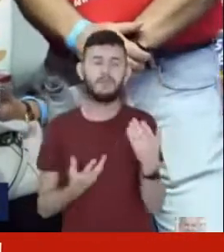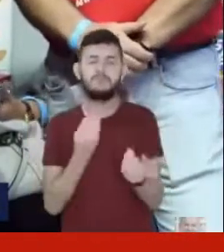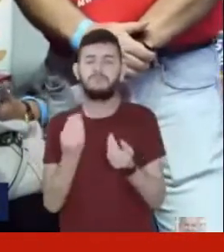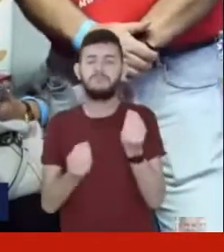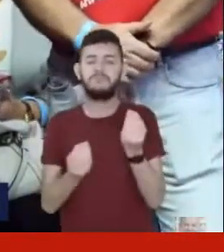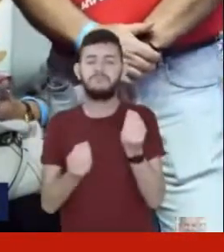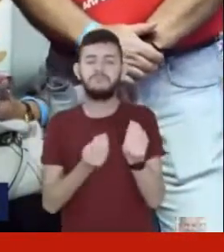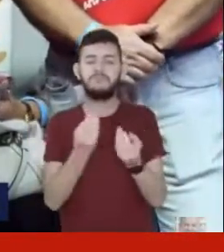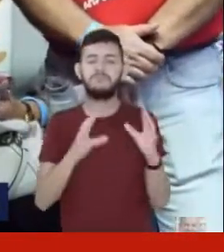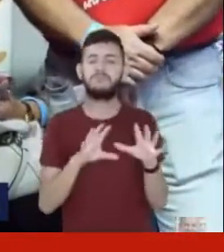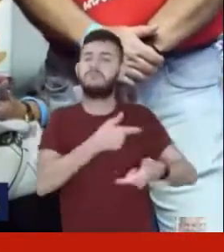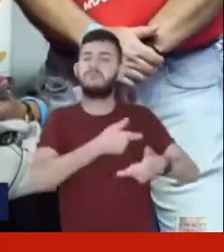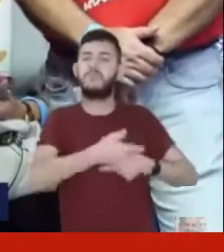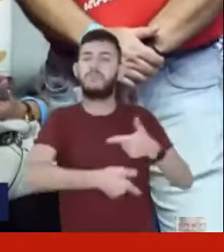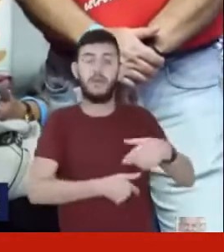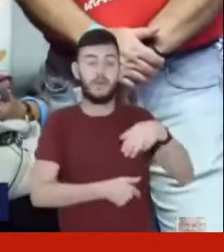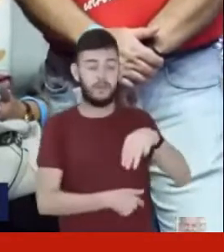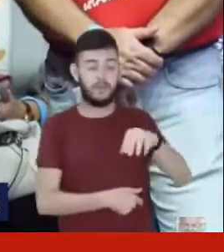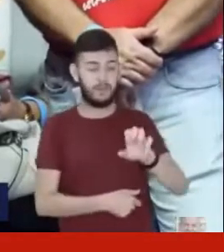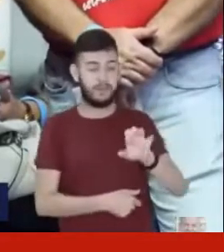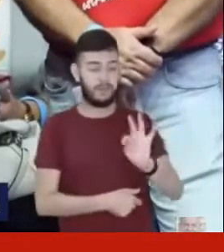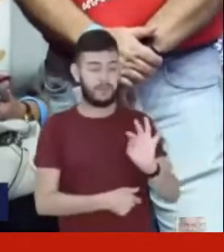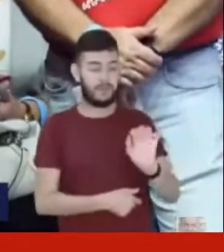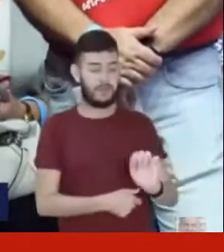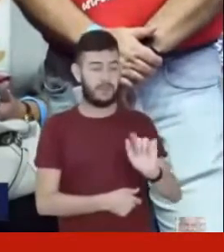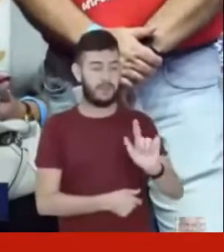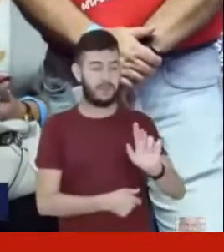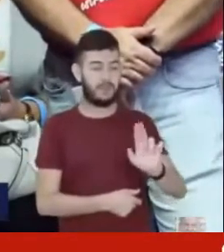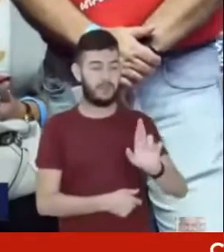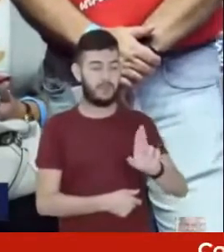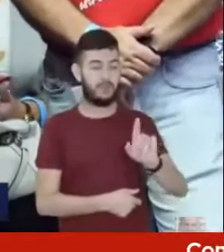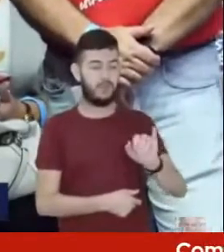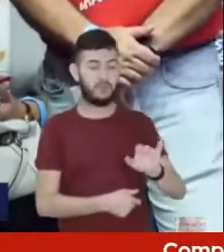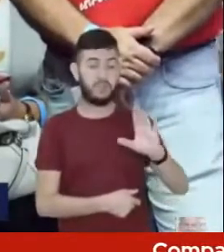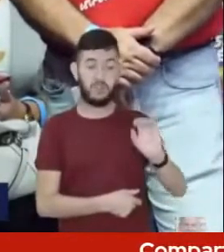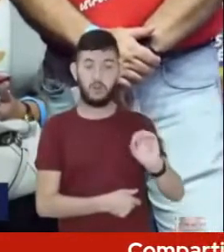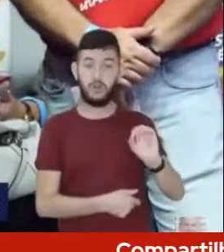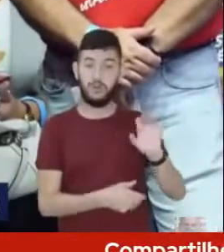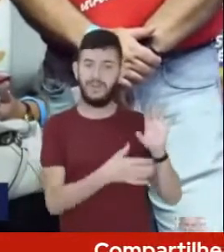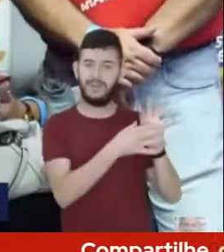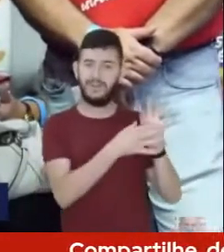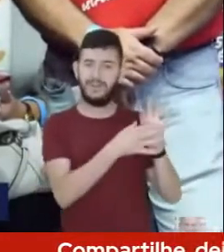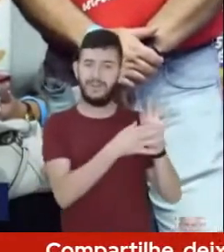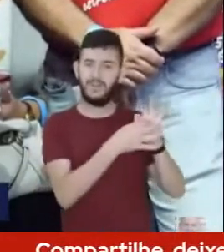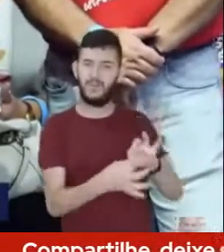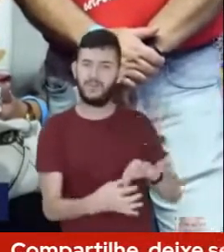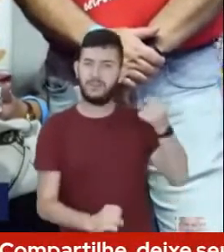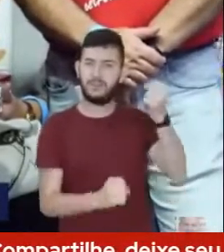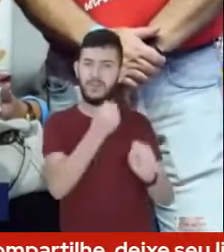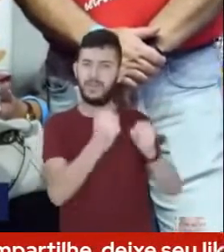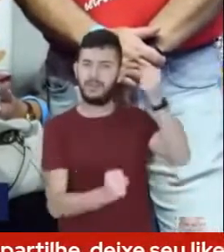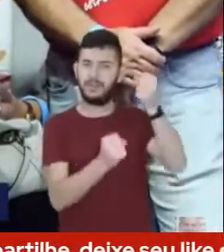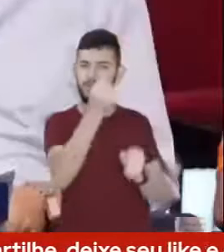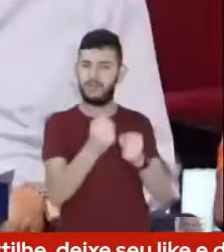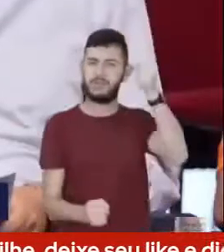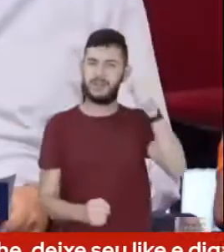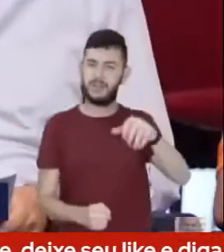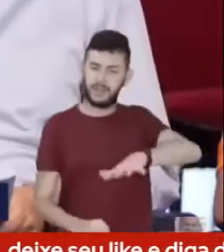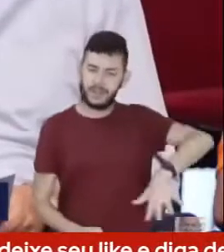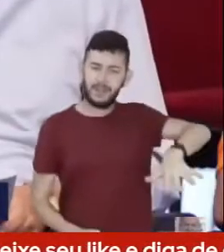dos metalúrgicos do ABC e um pouco do setor da indústria. Presidente, para você ter uma ideia,